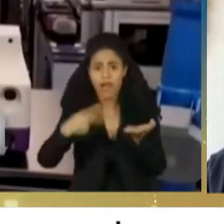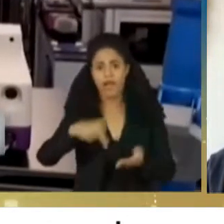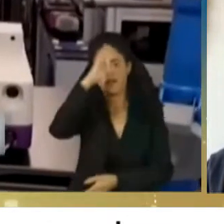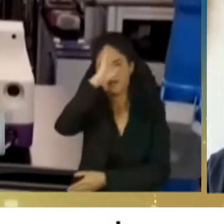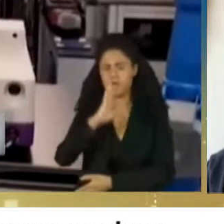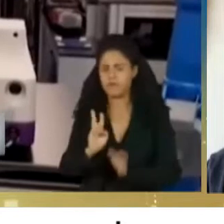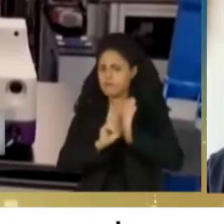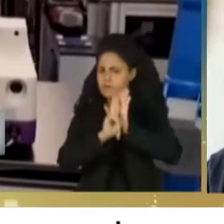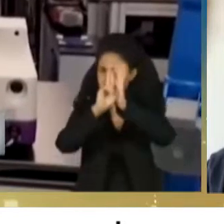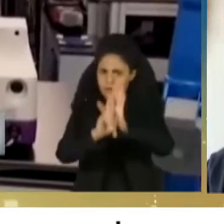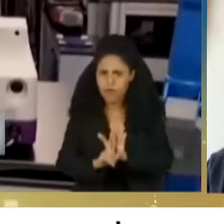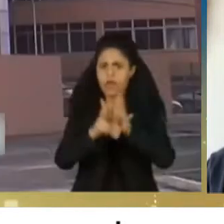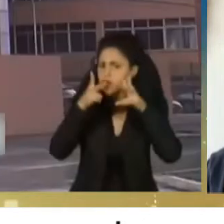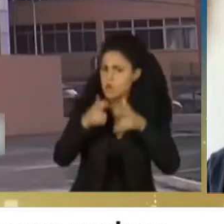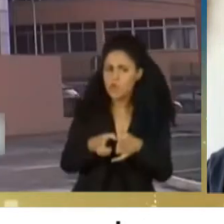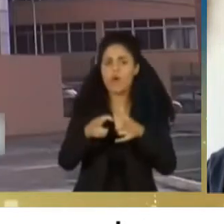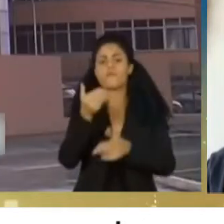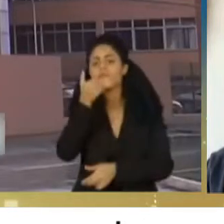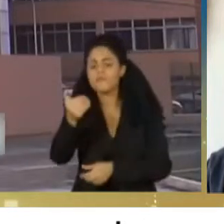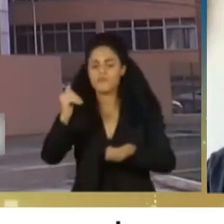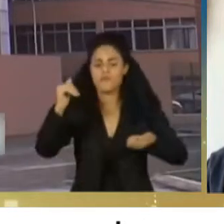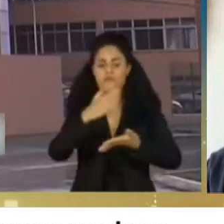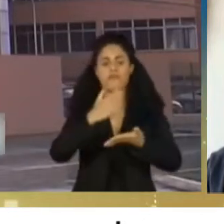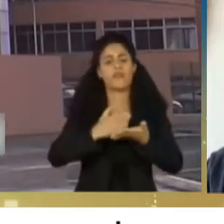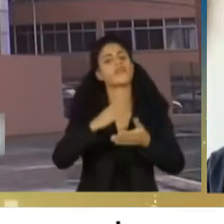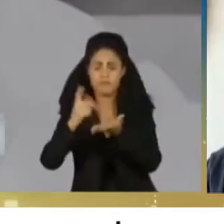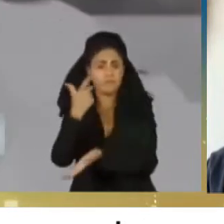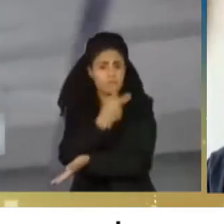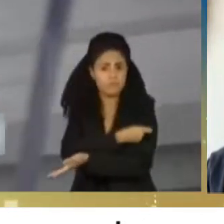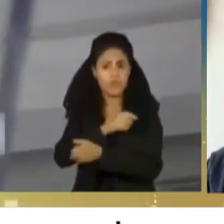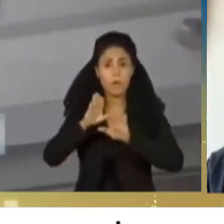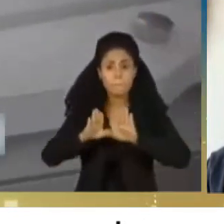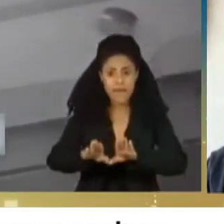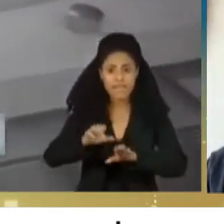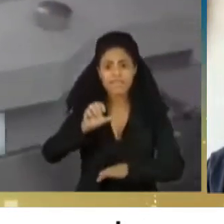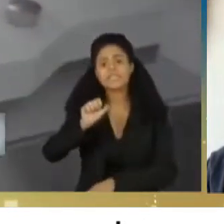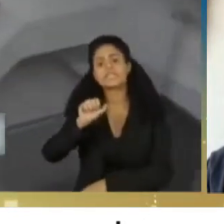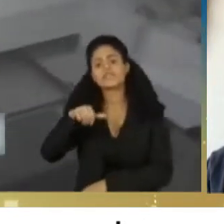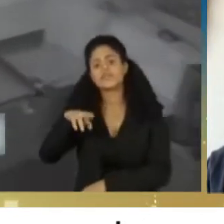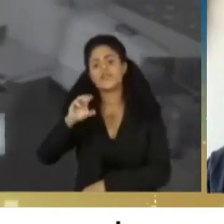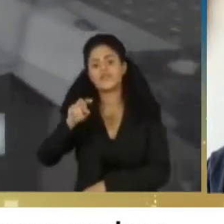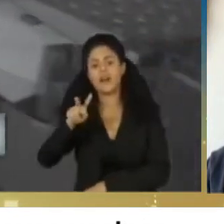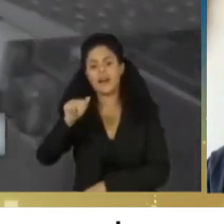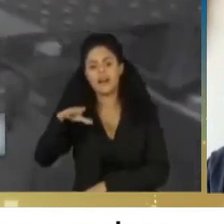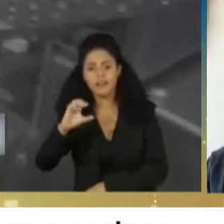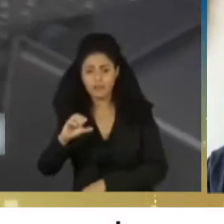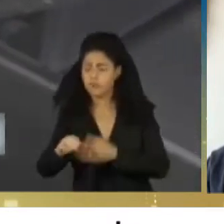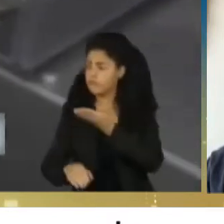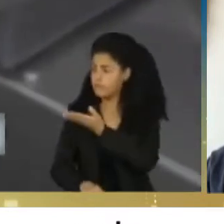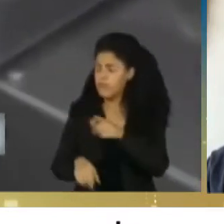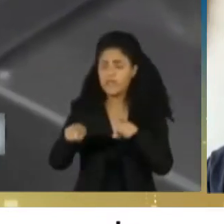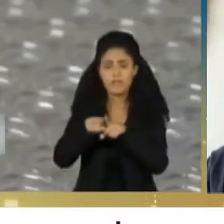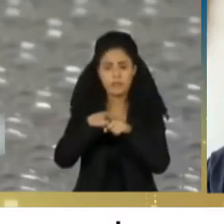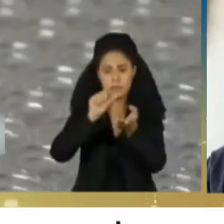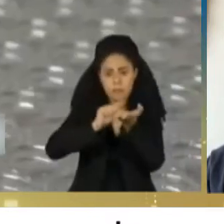essas vacinas, que as fabricantes pediram autorização delas em setembro.